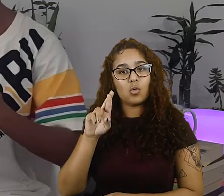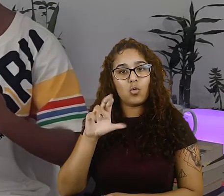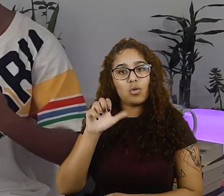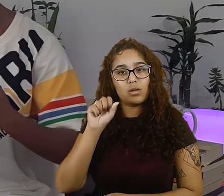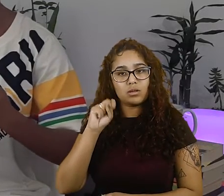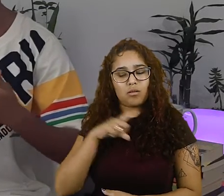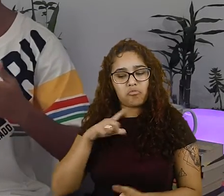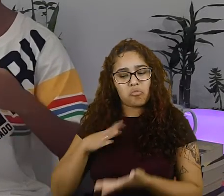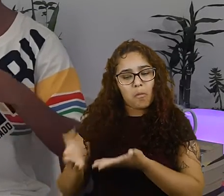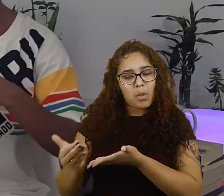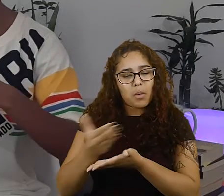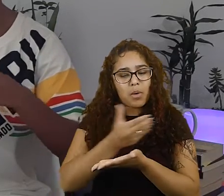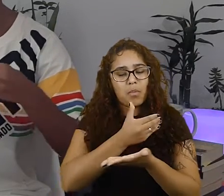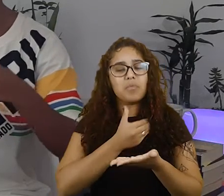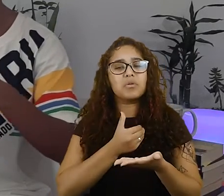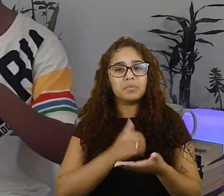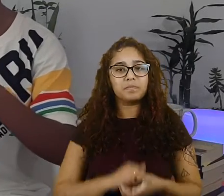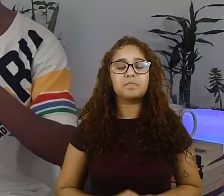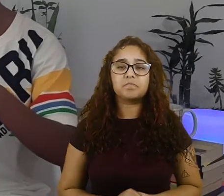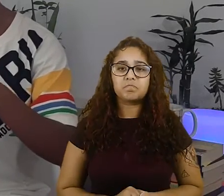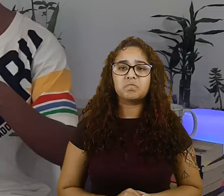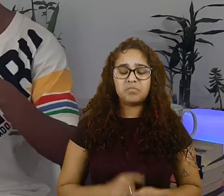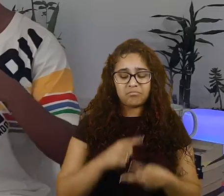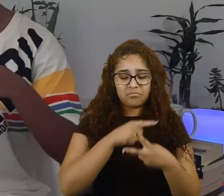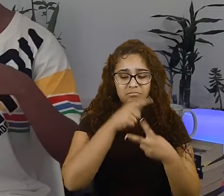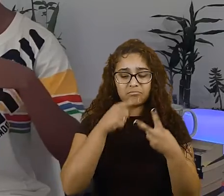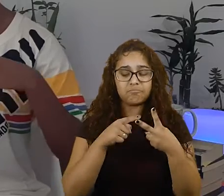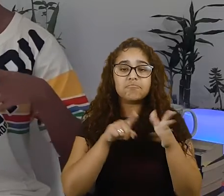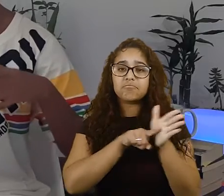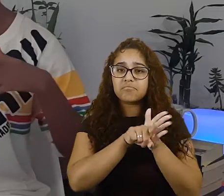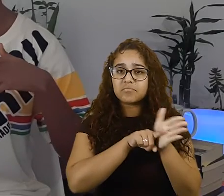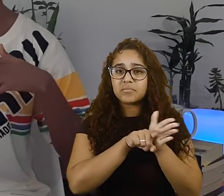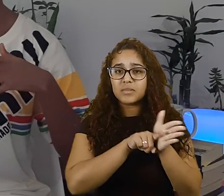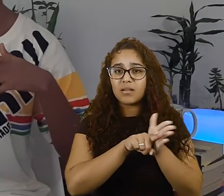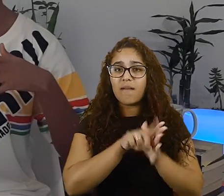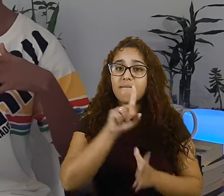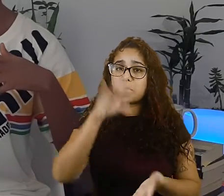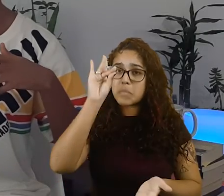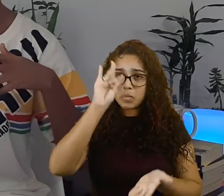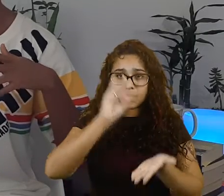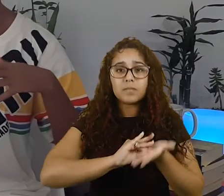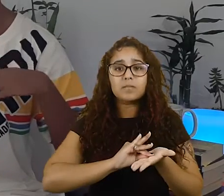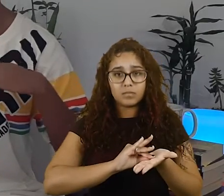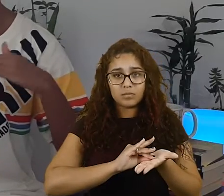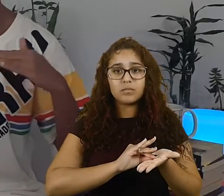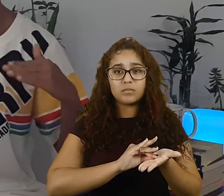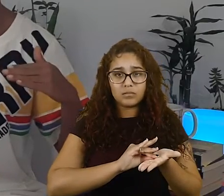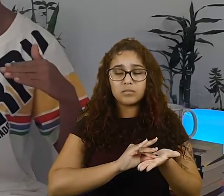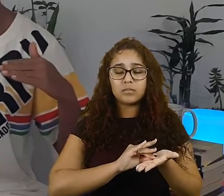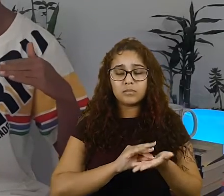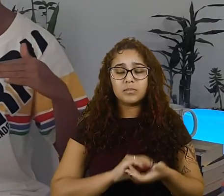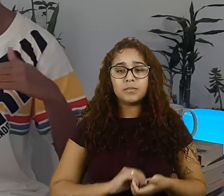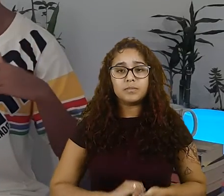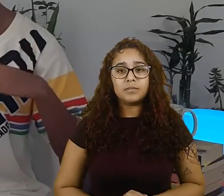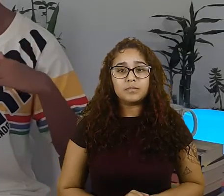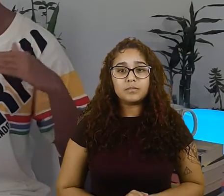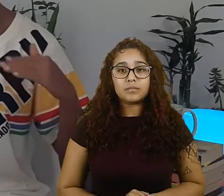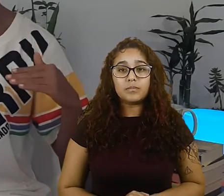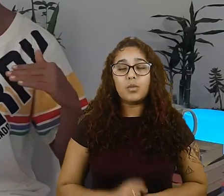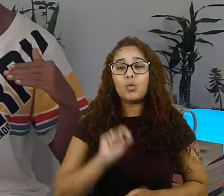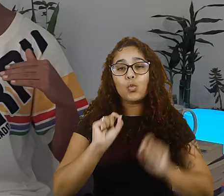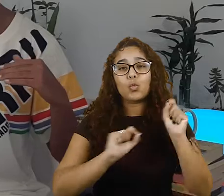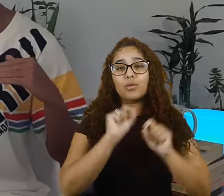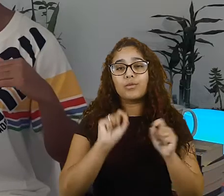esse recorte de gênero e comecei a observar as escritoras. E nessas duas pesquisas, o que foi constatado de